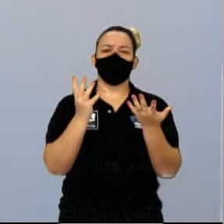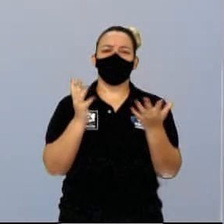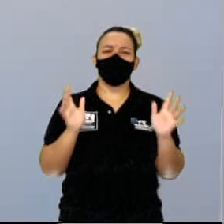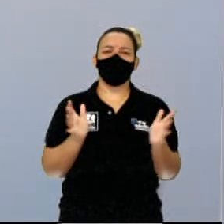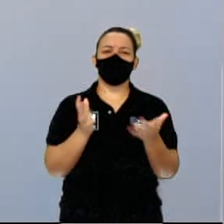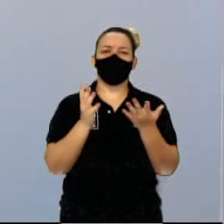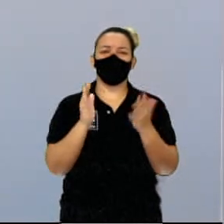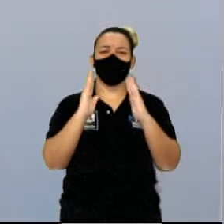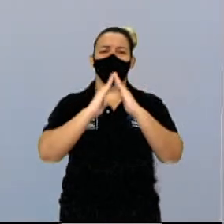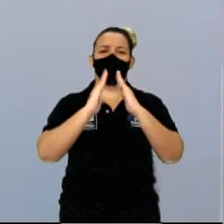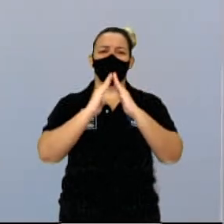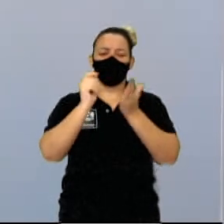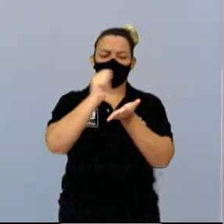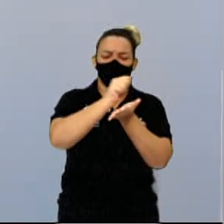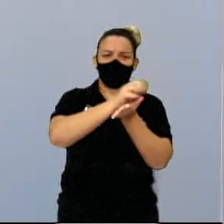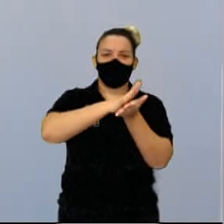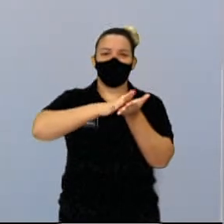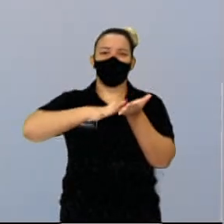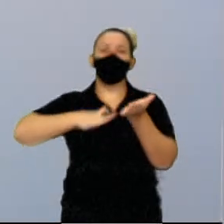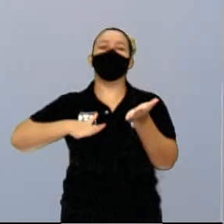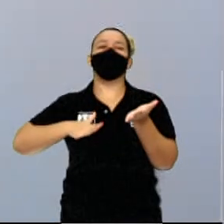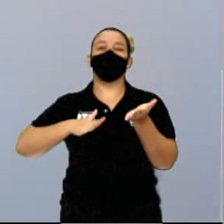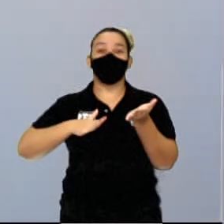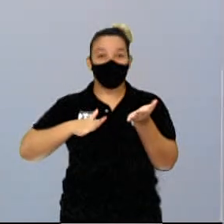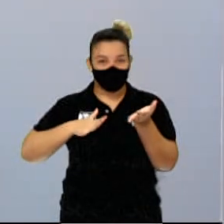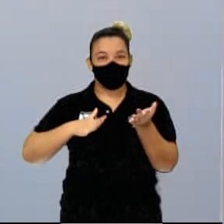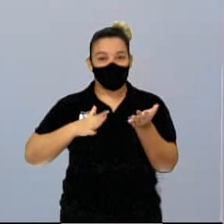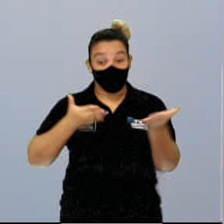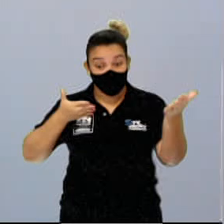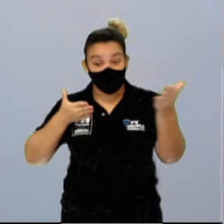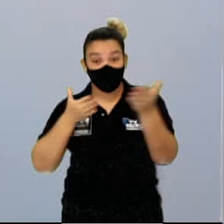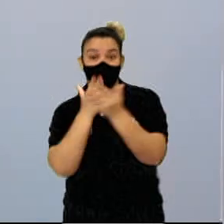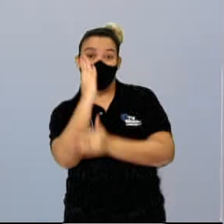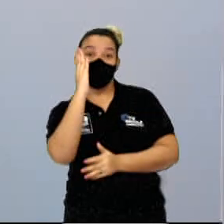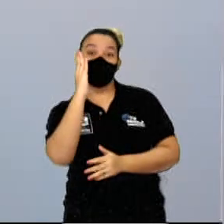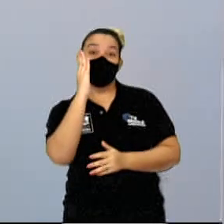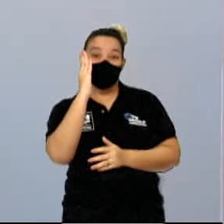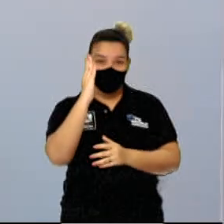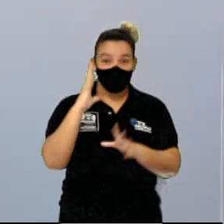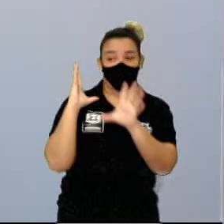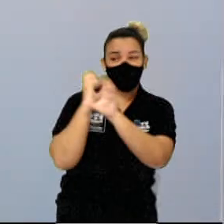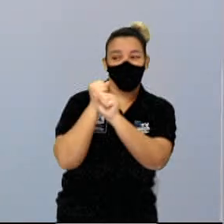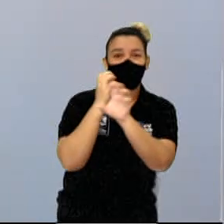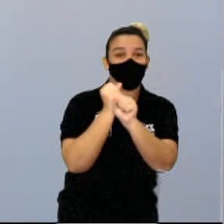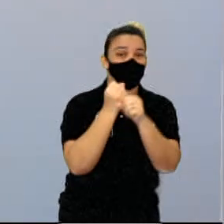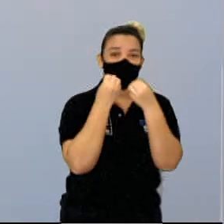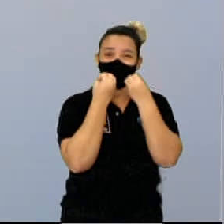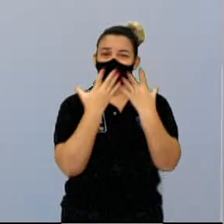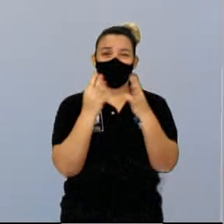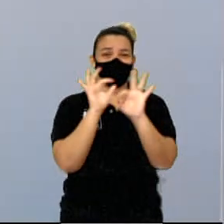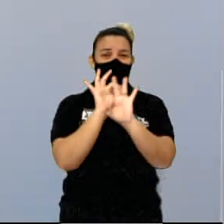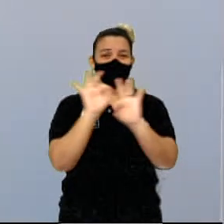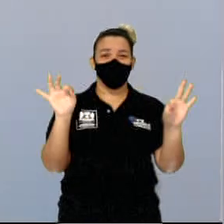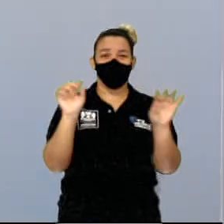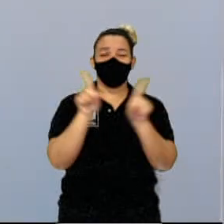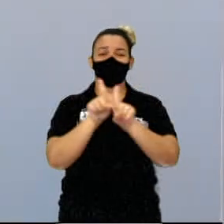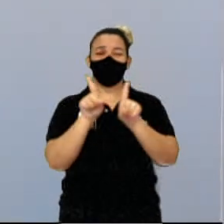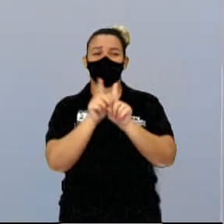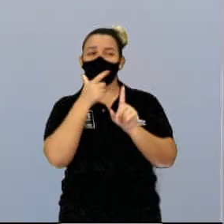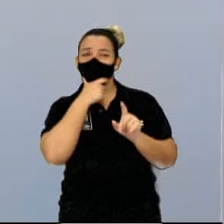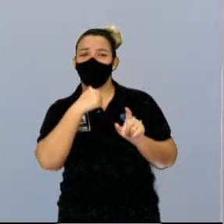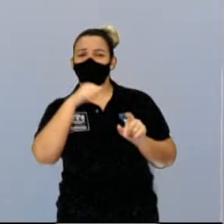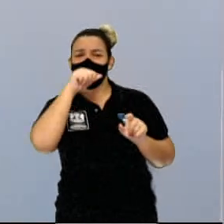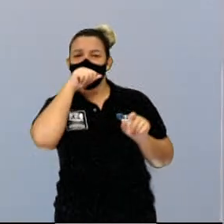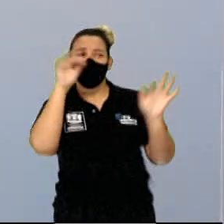da tarefa de casa, uma tarefa da escola? É passar de ano, é tirar uma nota boa, é agradar seus pais, é conseguir, não